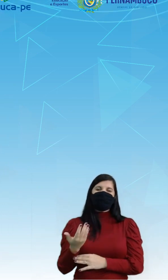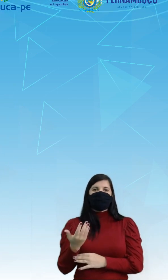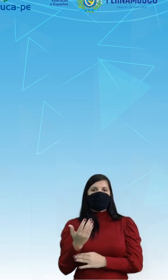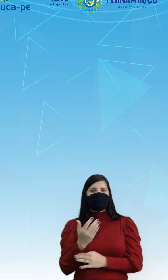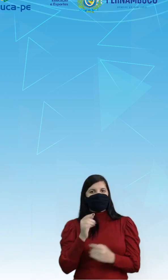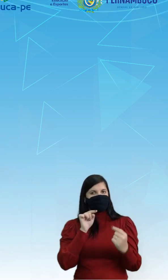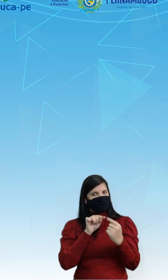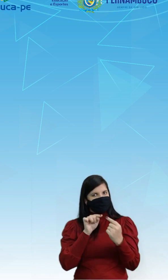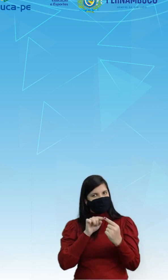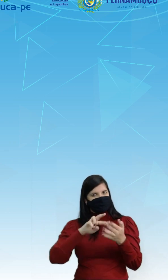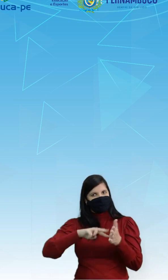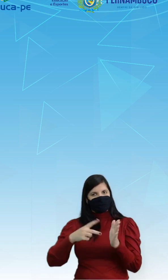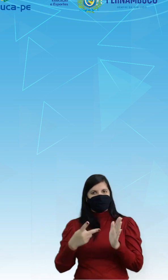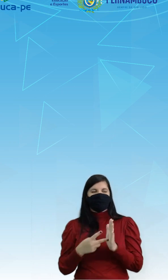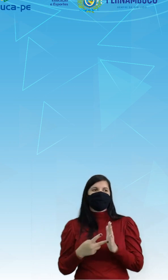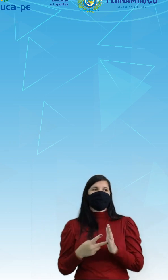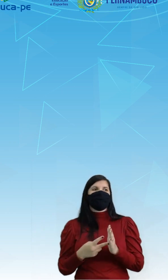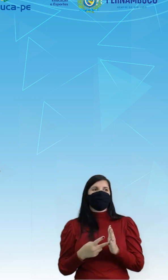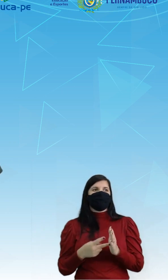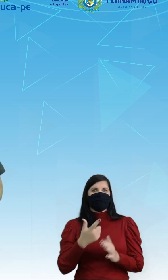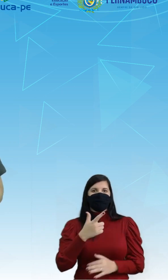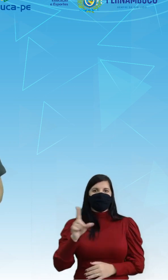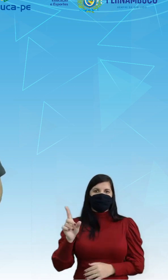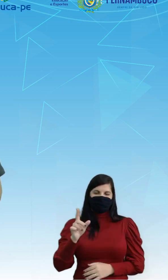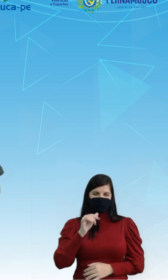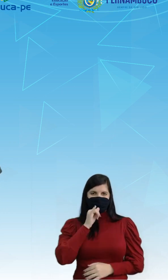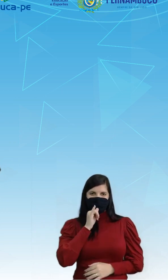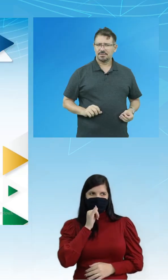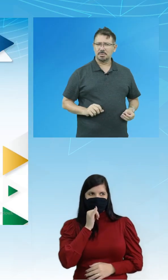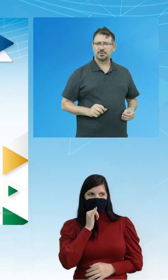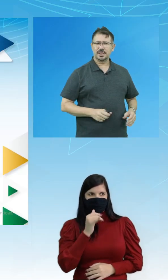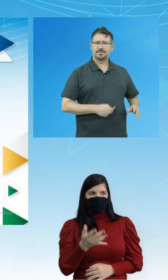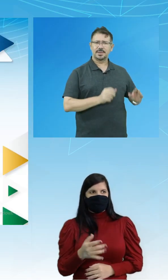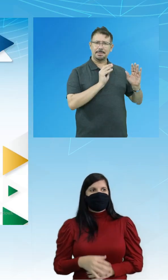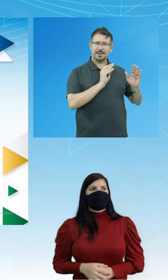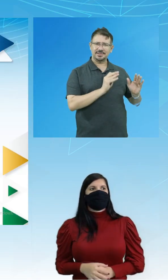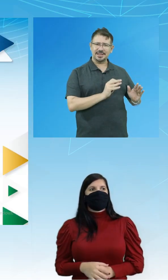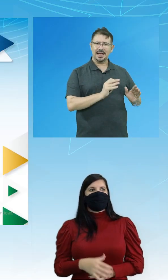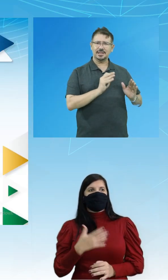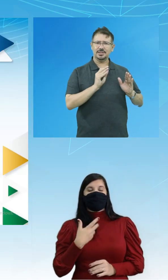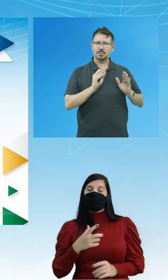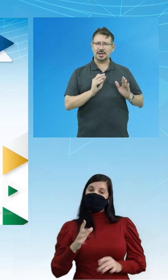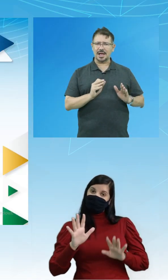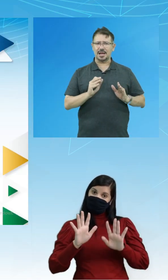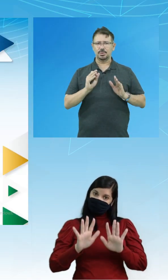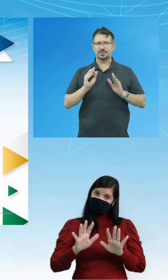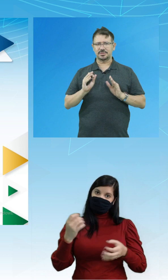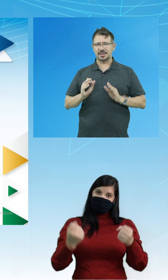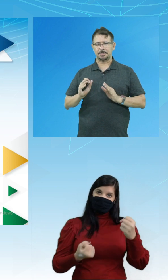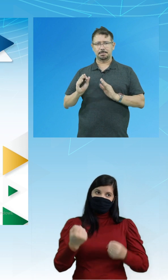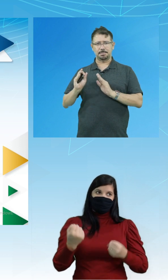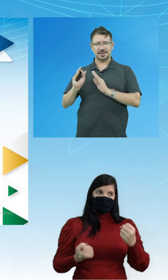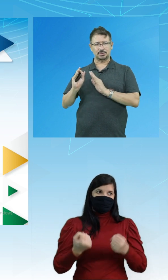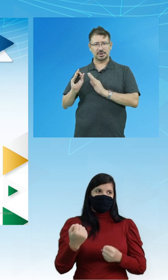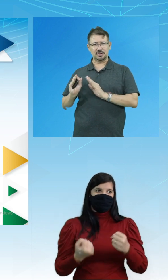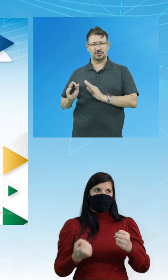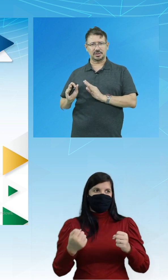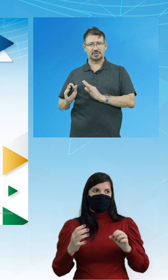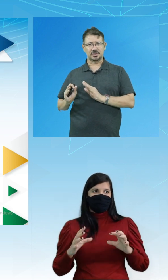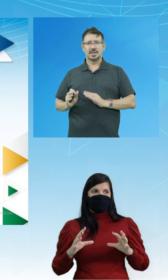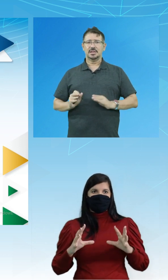determinado sentido. Vejam só aqui na tela. Vamos ver. Apesar de o carro ser